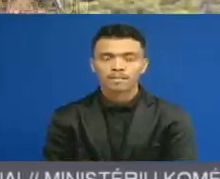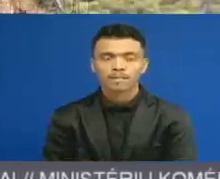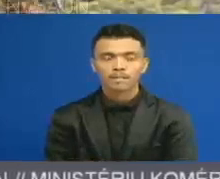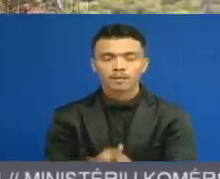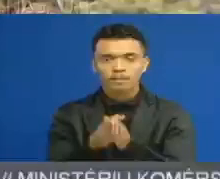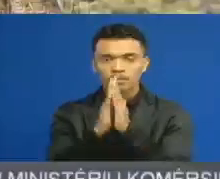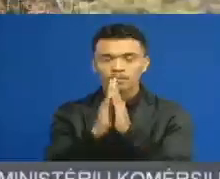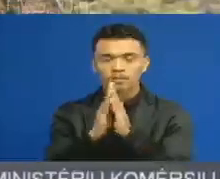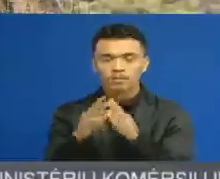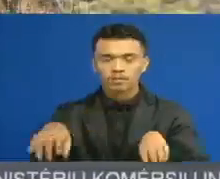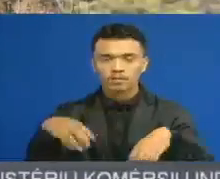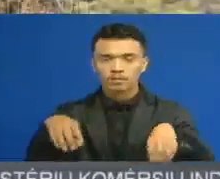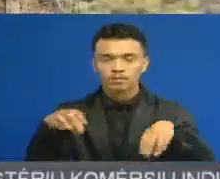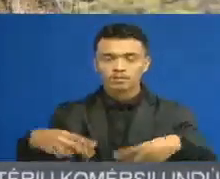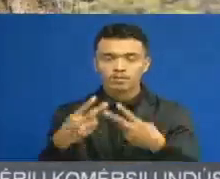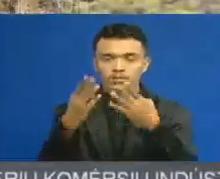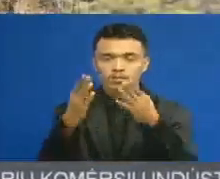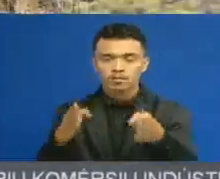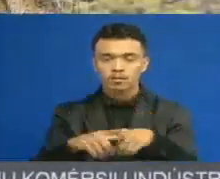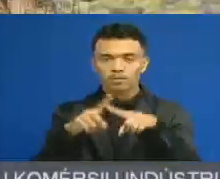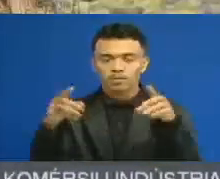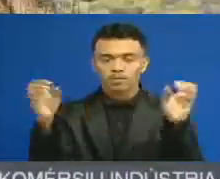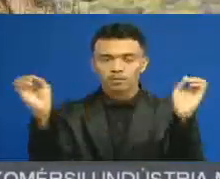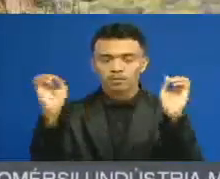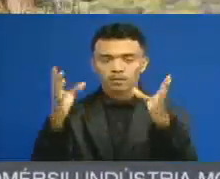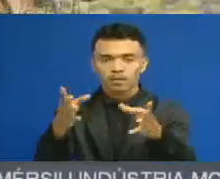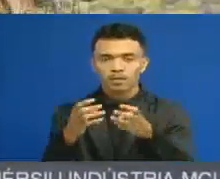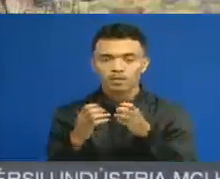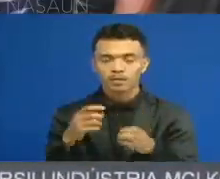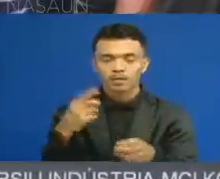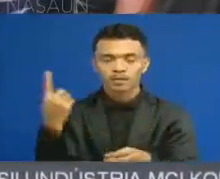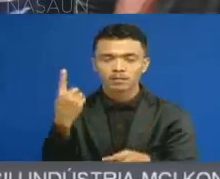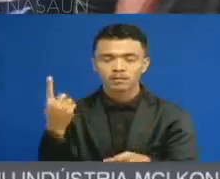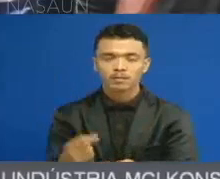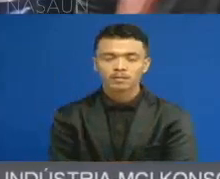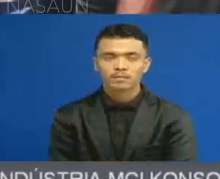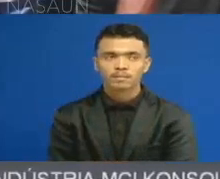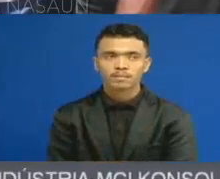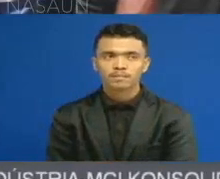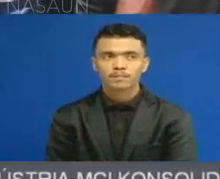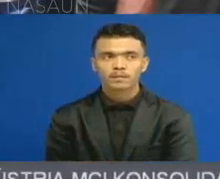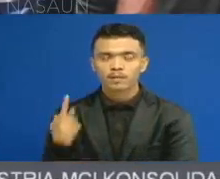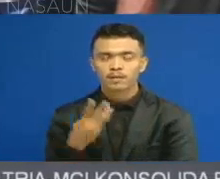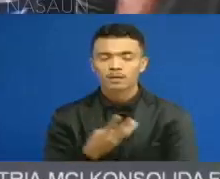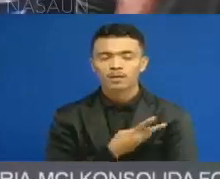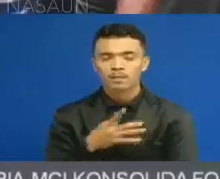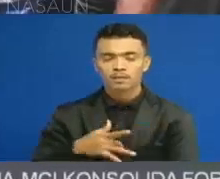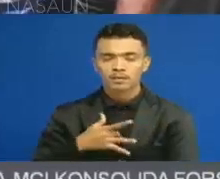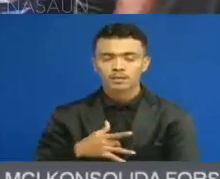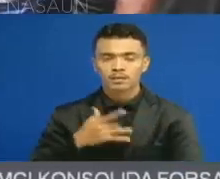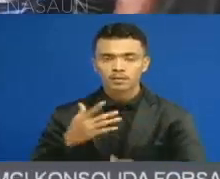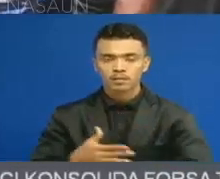ho voluntari mai be ami sila lakum voluntari ba ami ne voluntari. Sim, me sinto